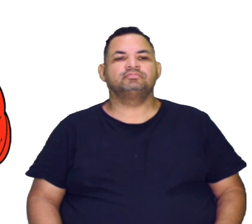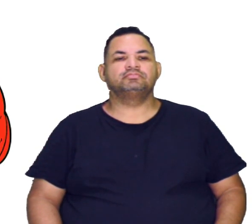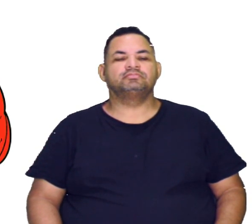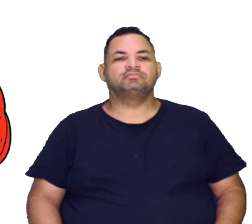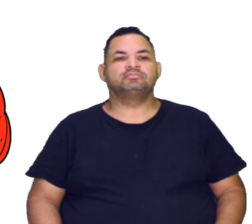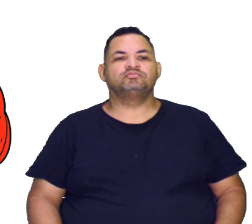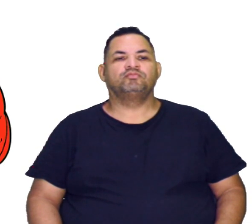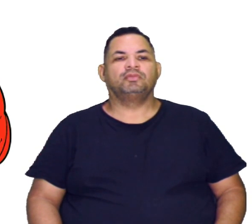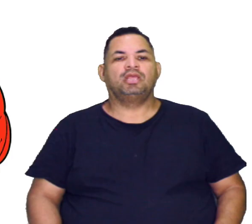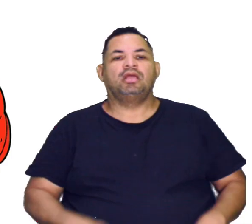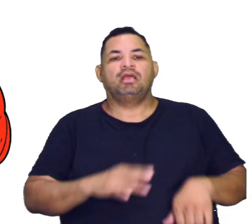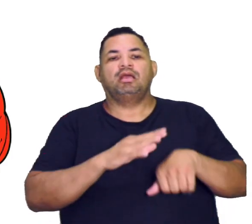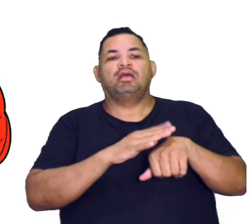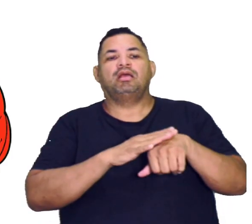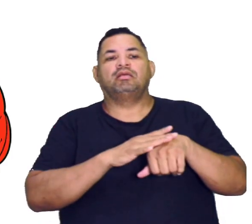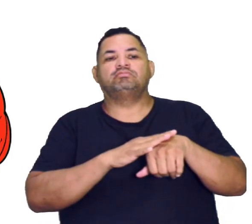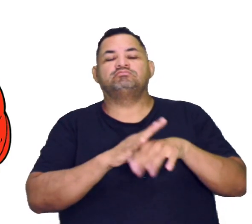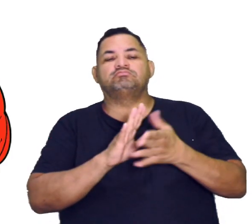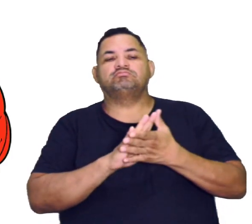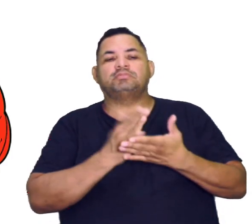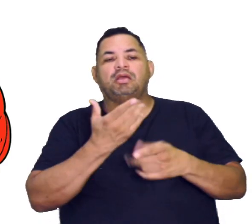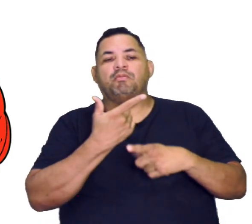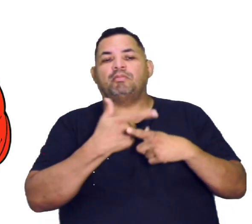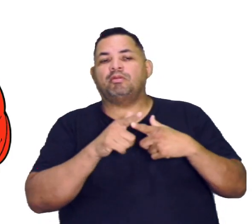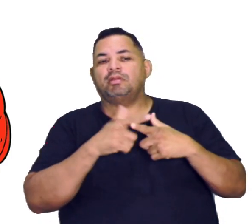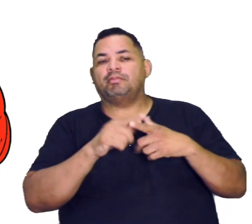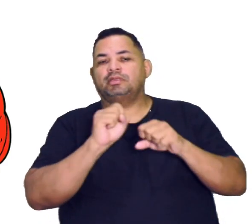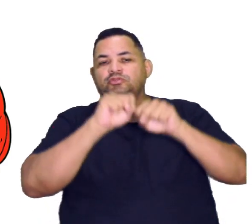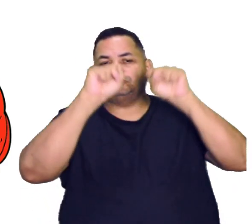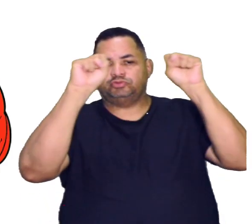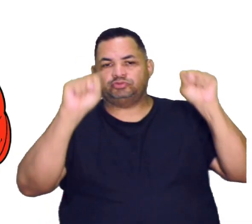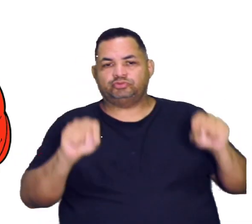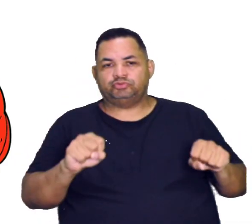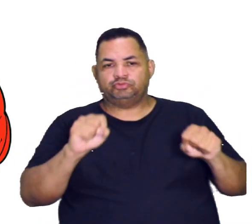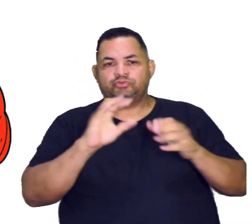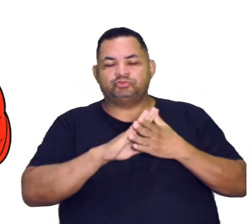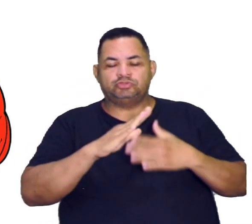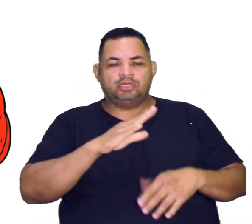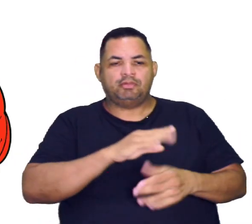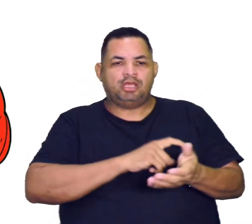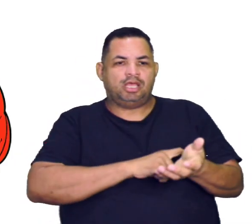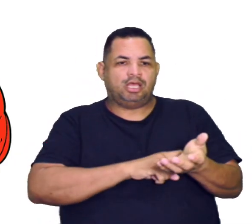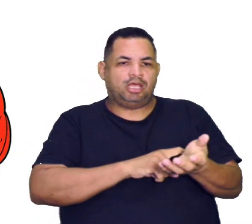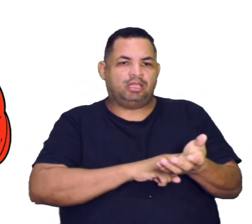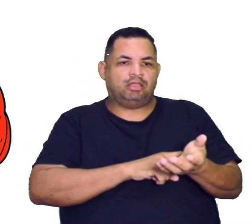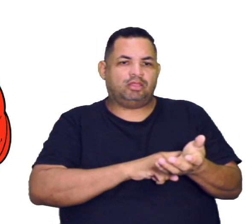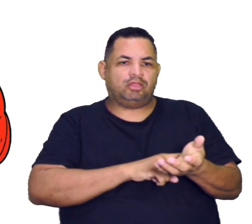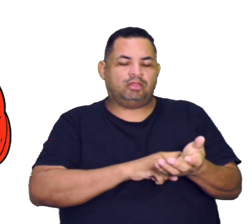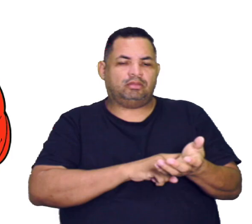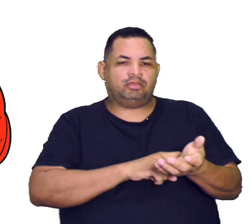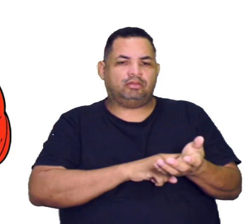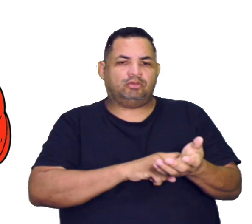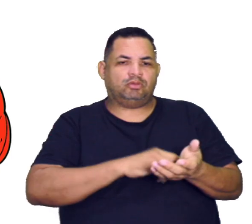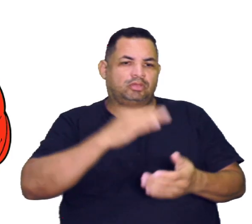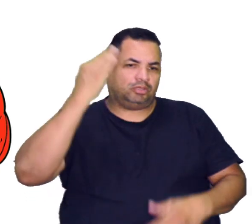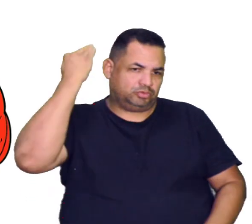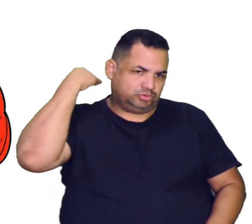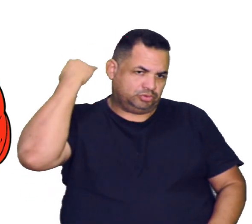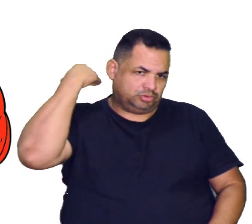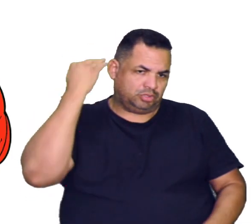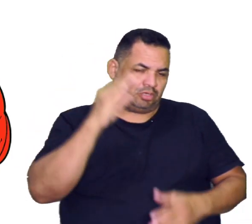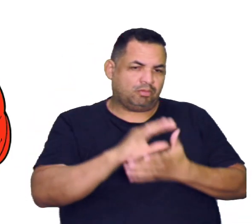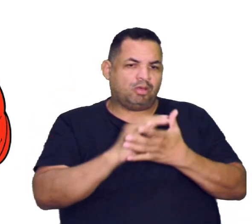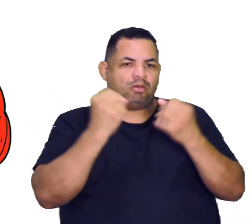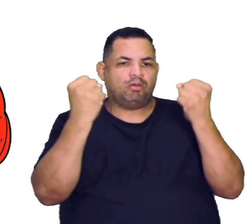Essas doenças, elas acometem aí o sistema nervoso central, o sistema muscular,